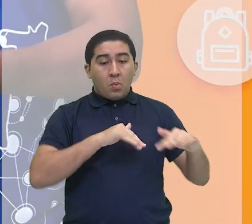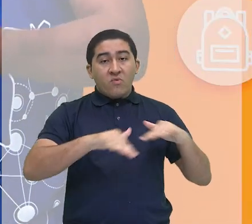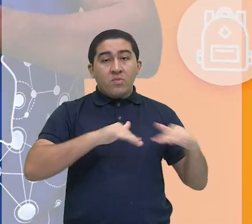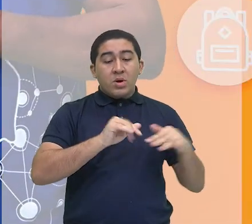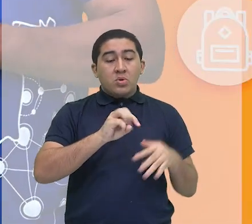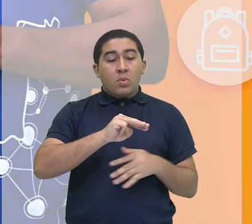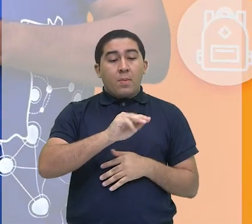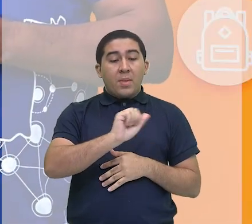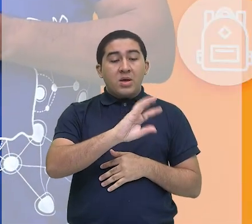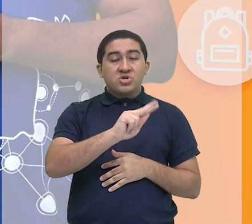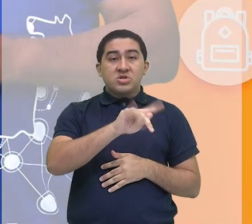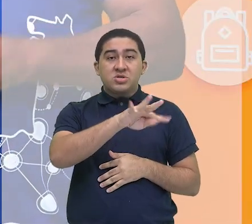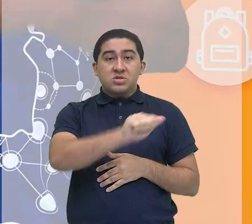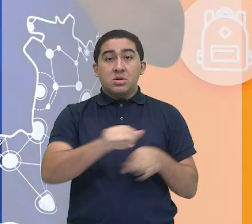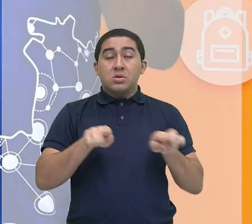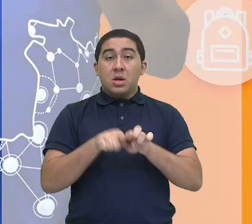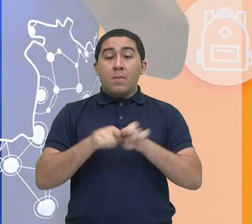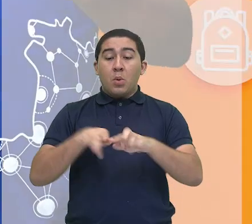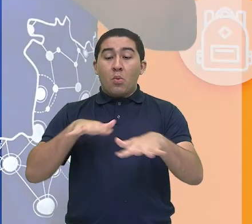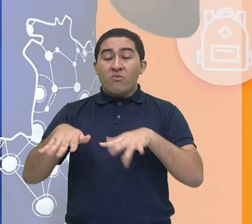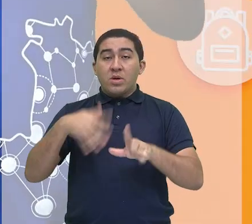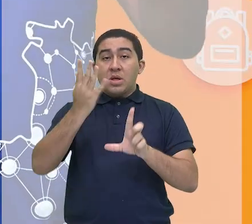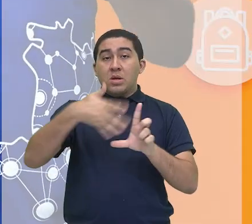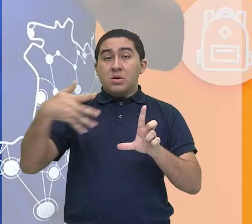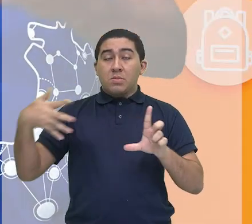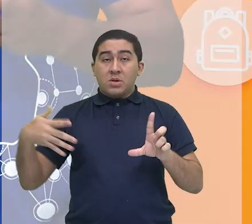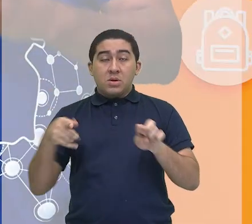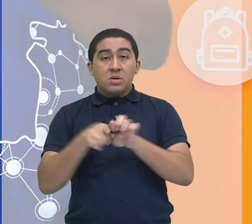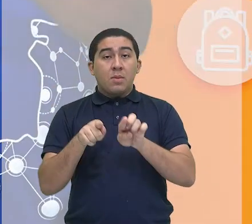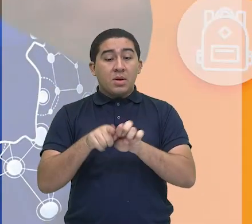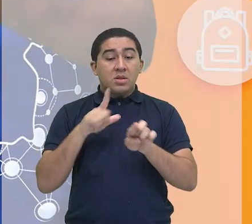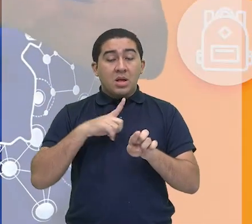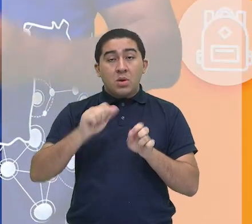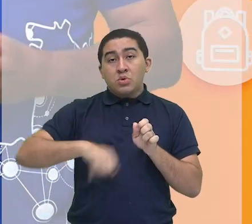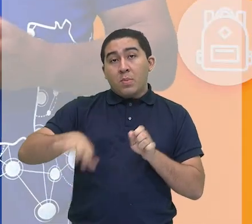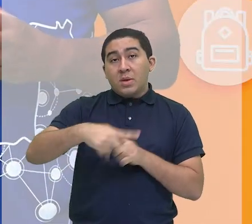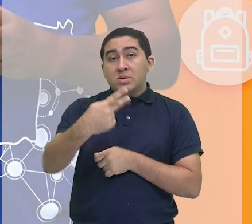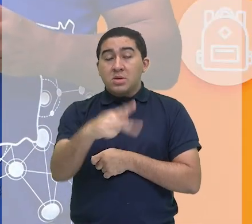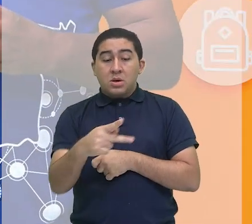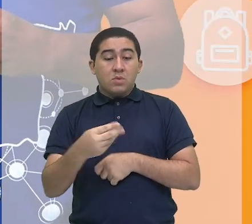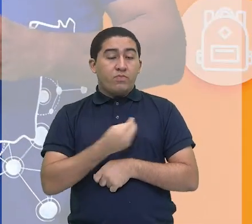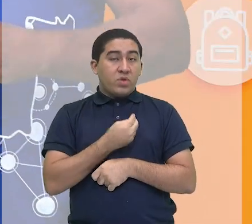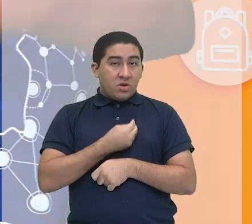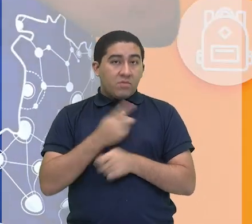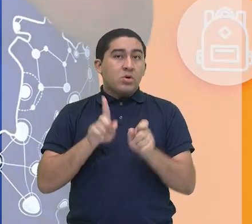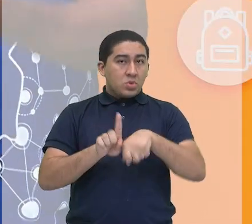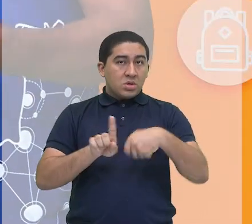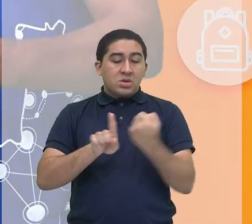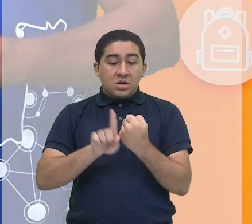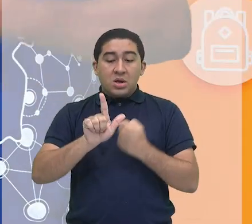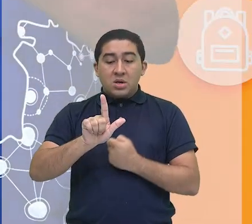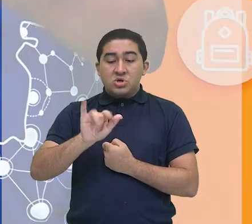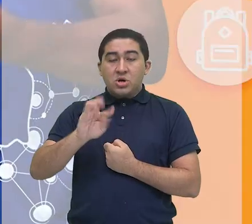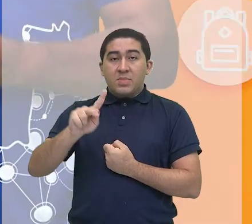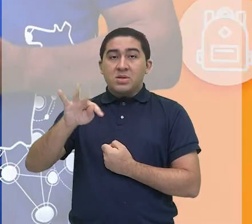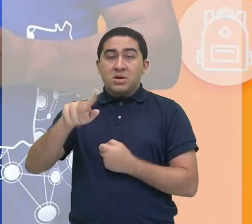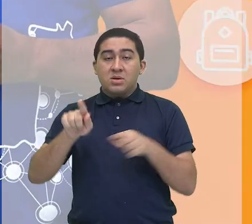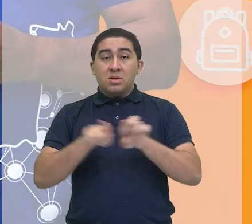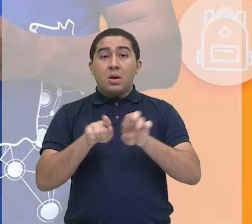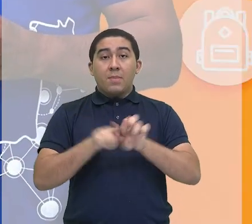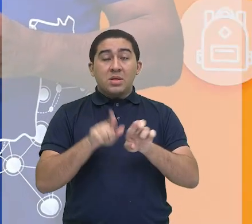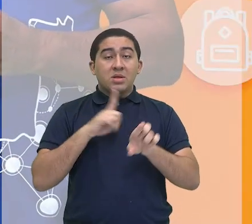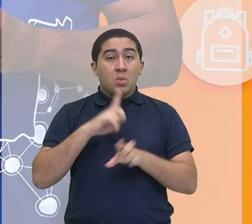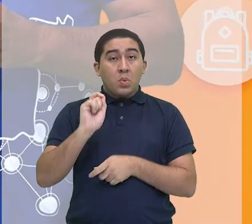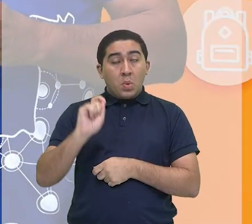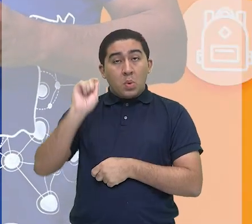movimento LGBTQIA+, também são seres humanos que também têm o seu espaço, que vivem na sociedade, né? Os negros, os